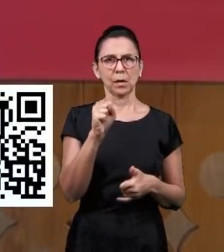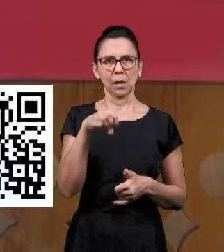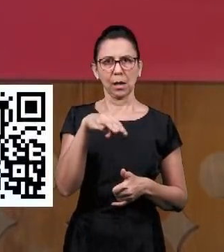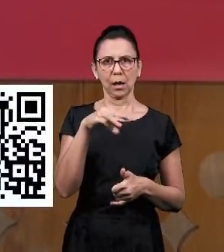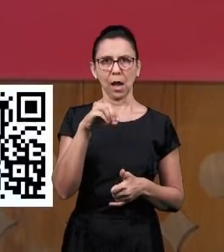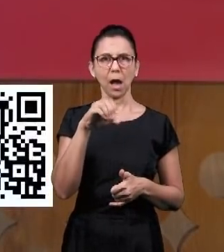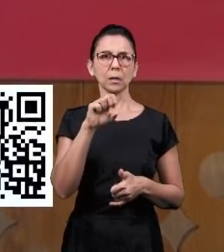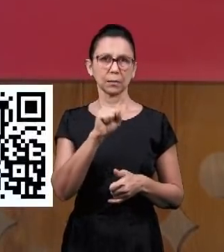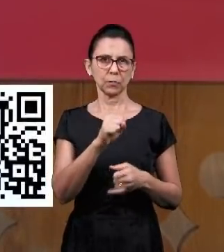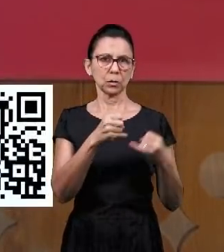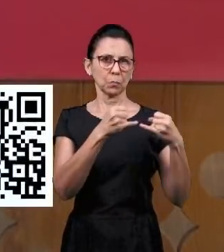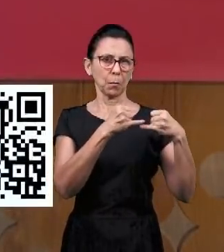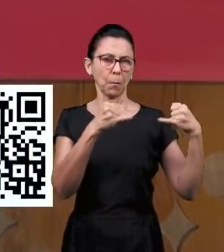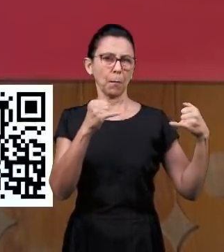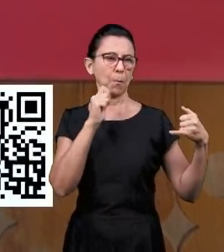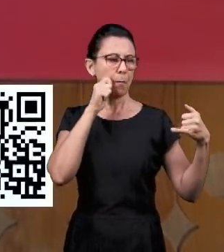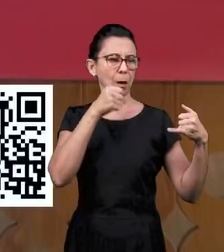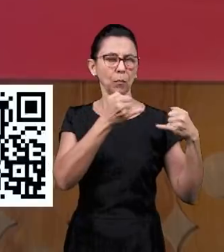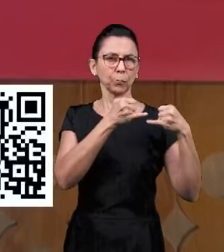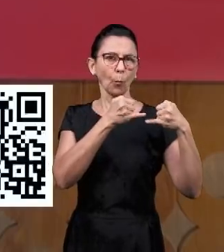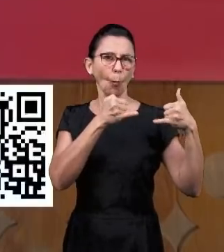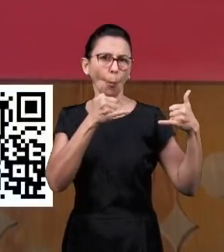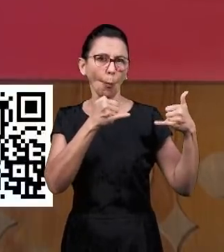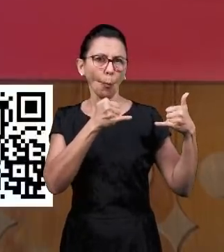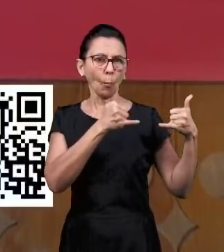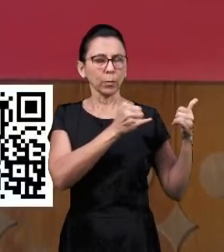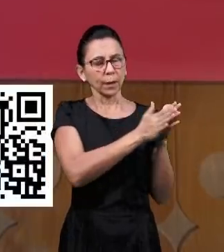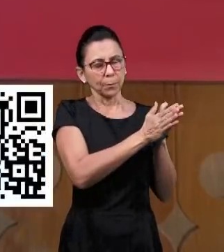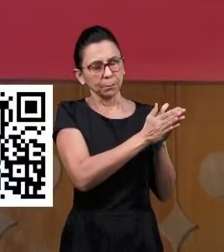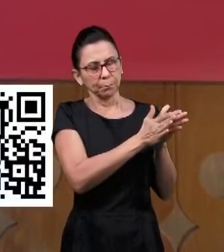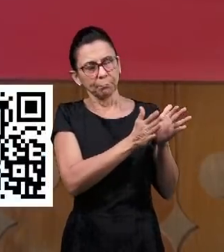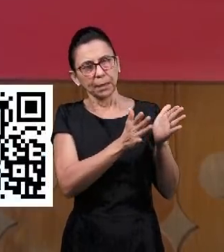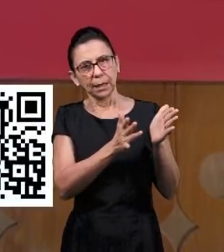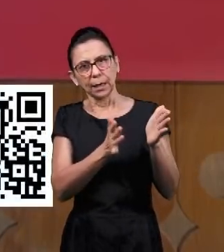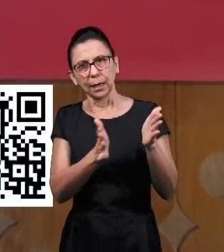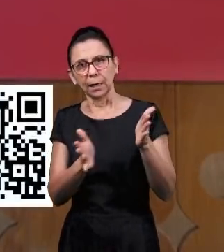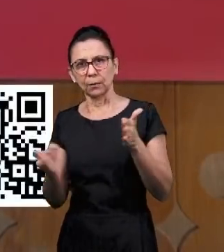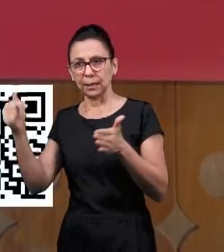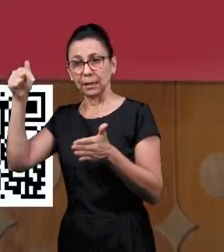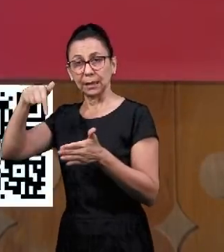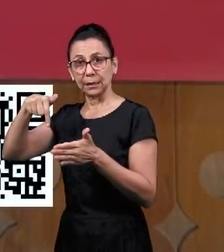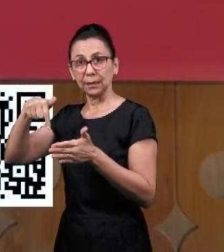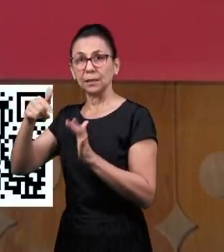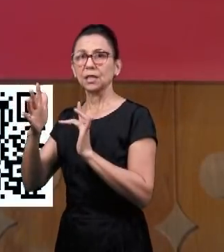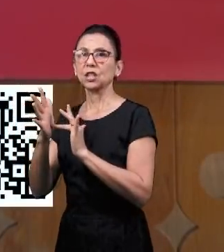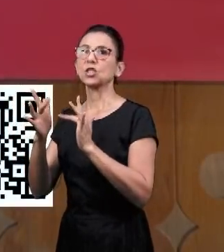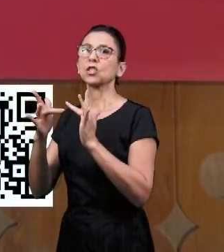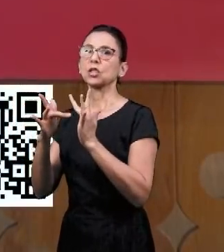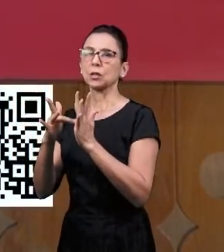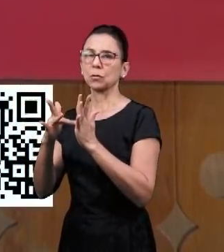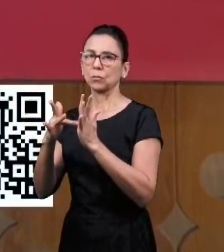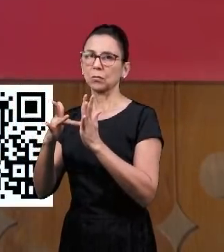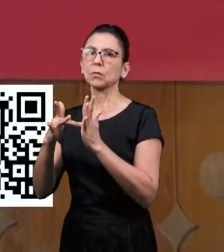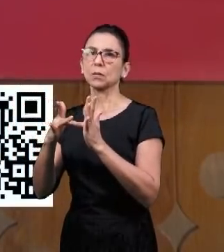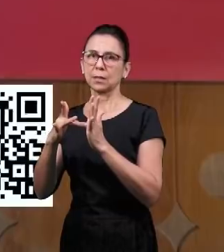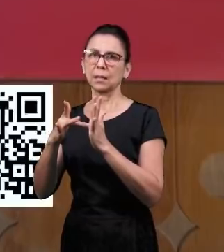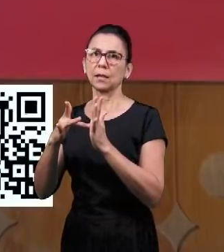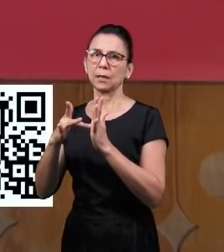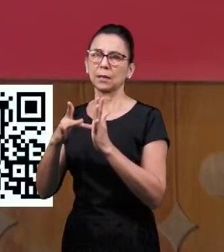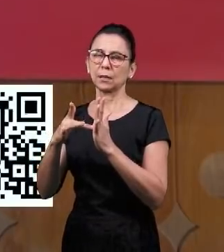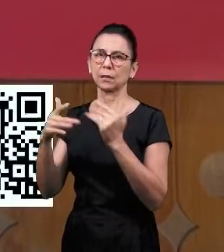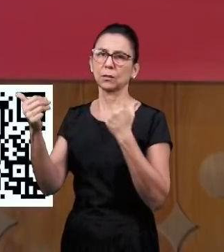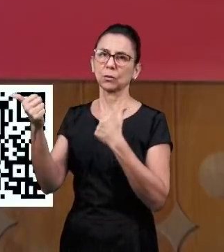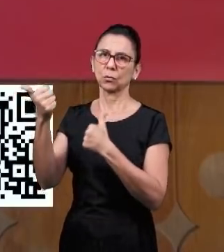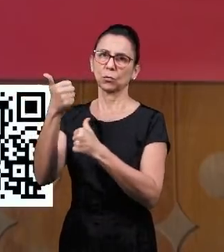entra no novo pacto, o pão está ali. Jesus agora é o cordeiro que está presente, e as ervas amargosas são substituídas pelo vinho, que é o sangue. Então